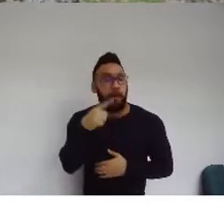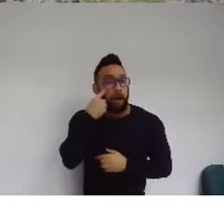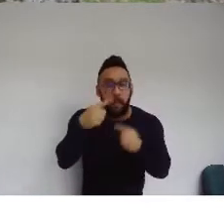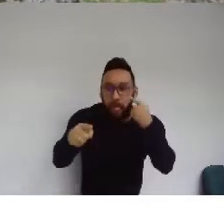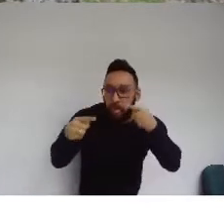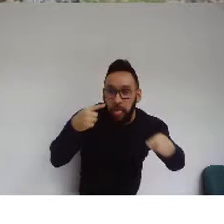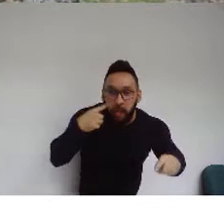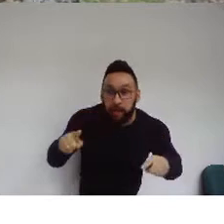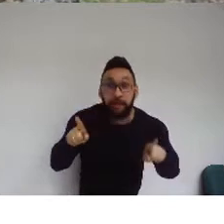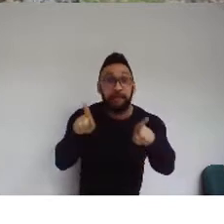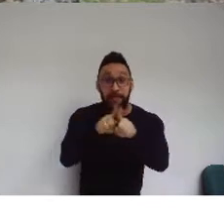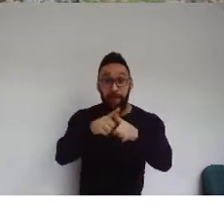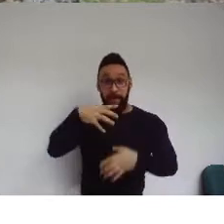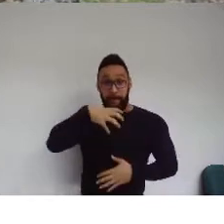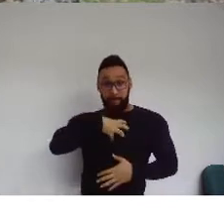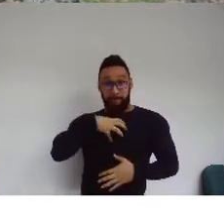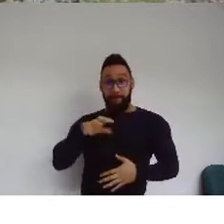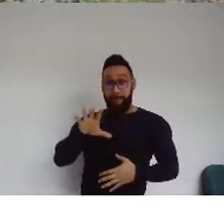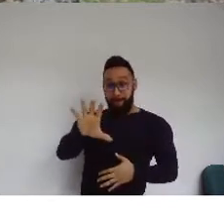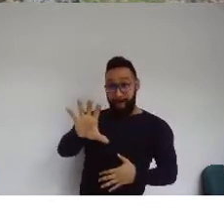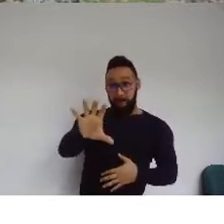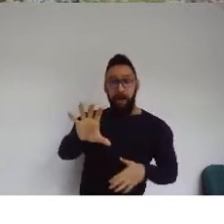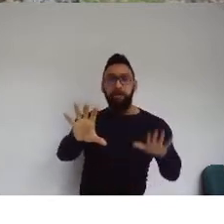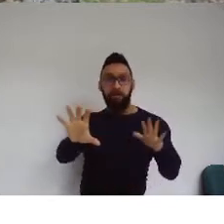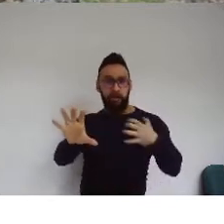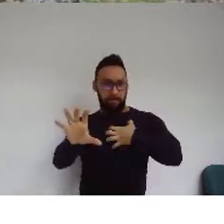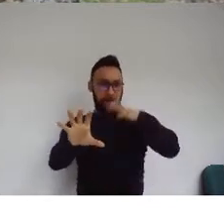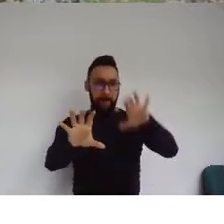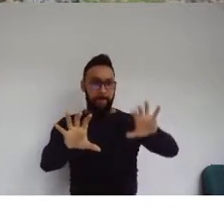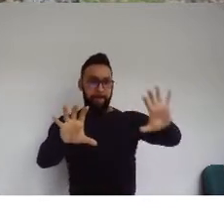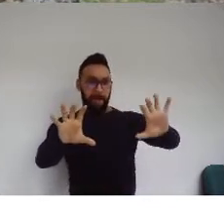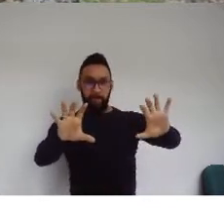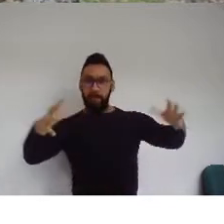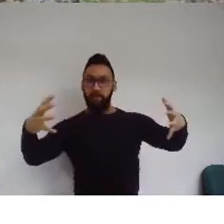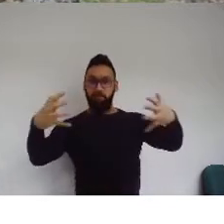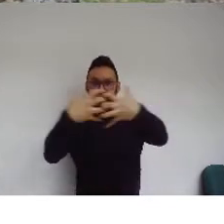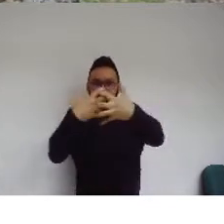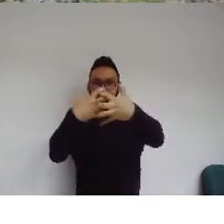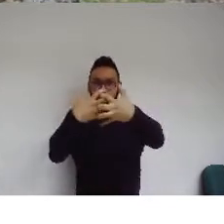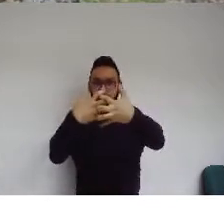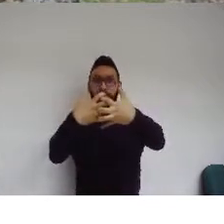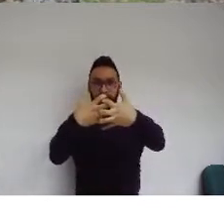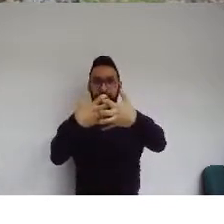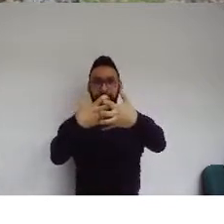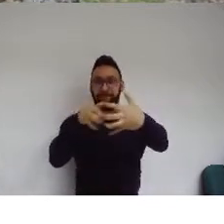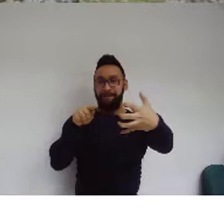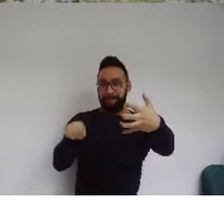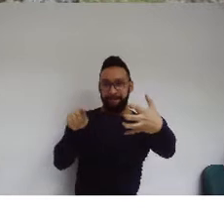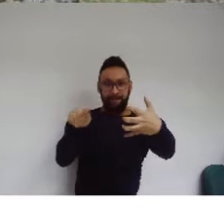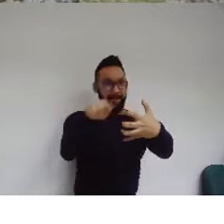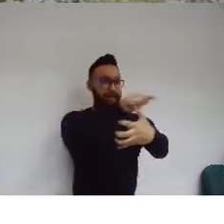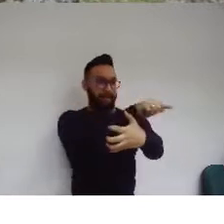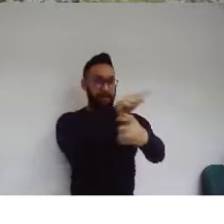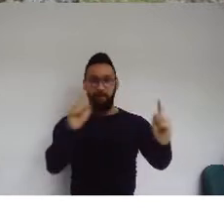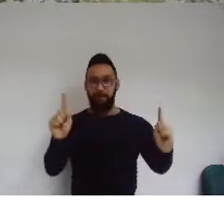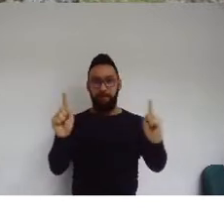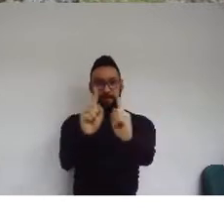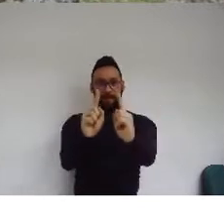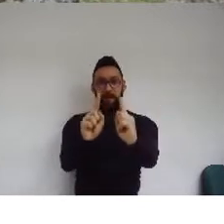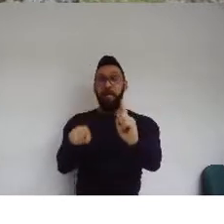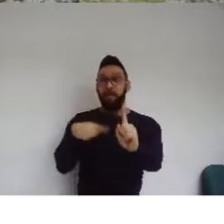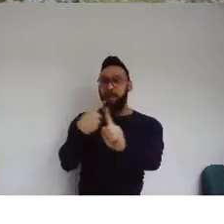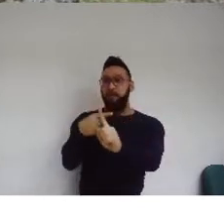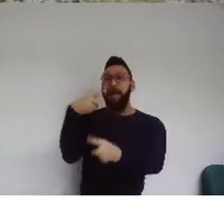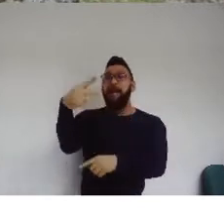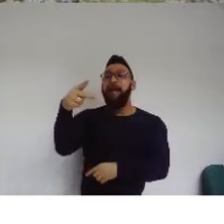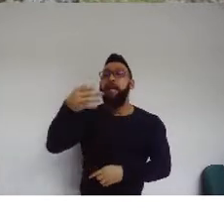as metapragmáticas que um participante vai, então, projetar sobre aquele